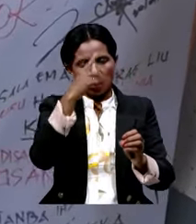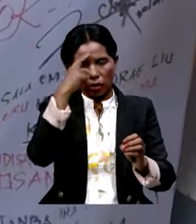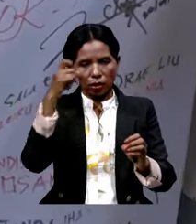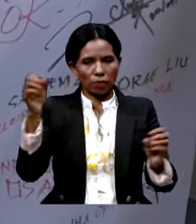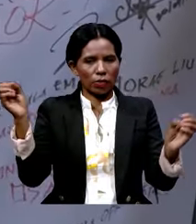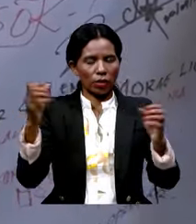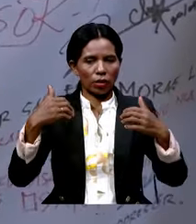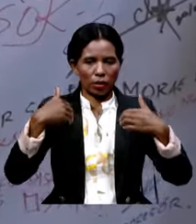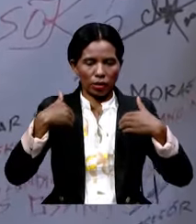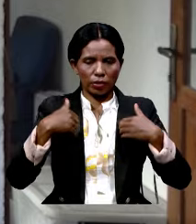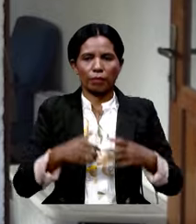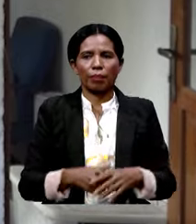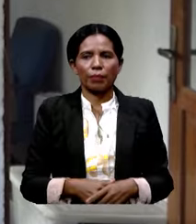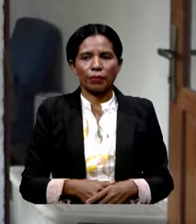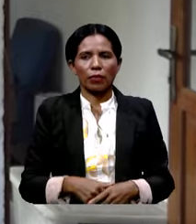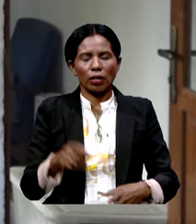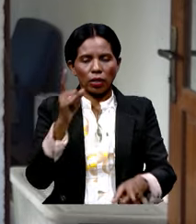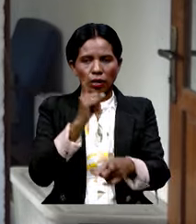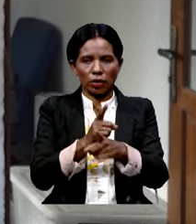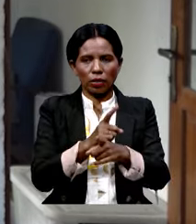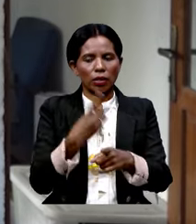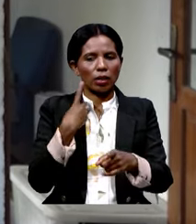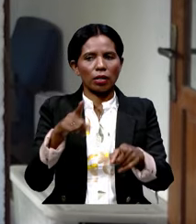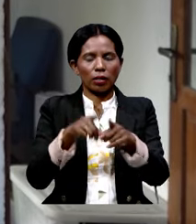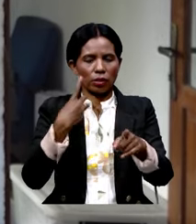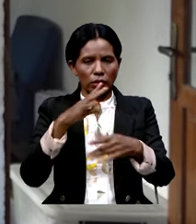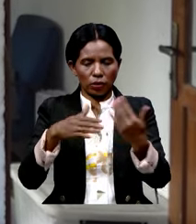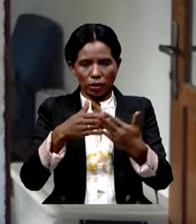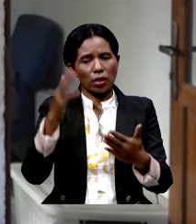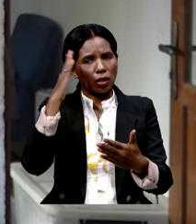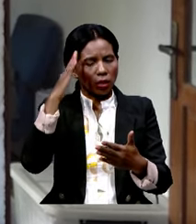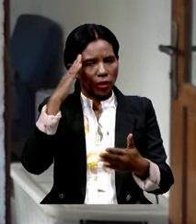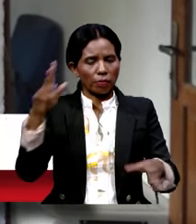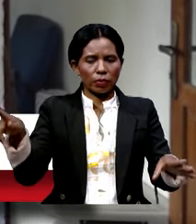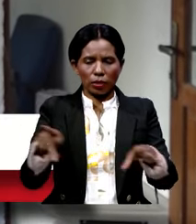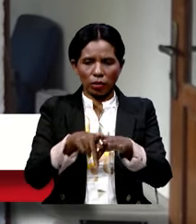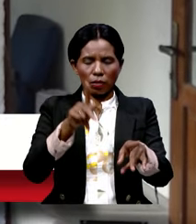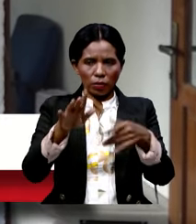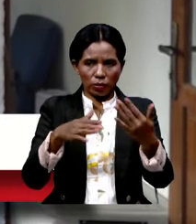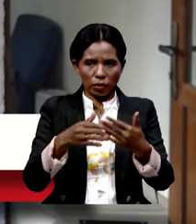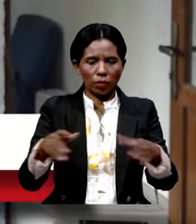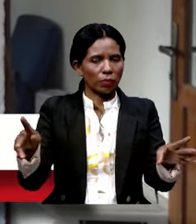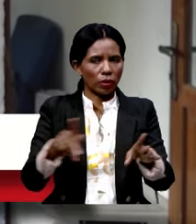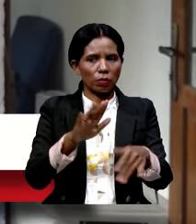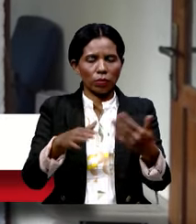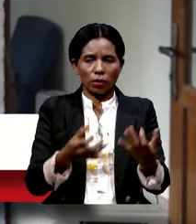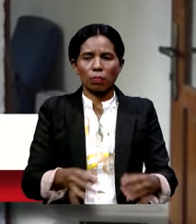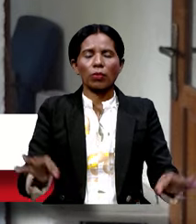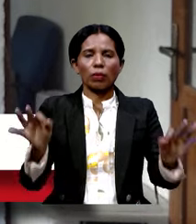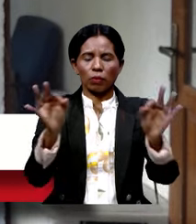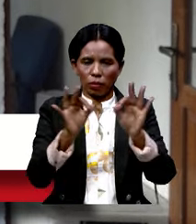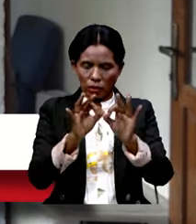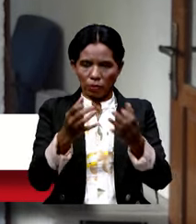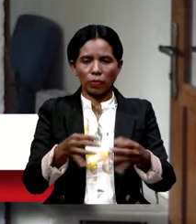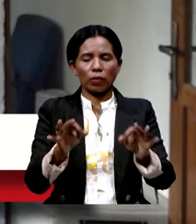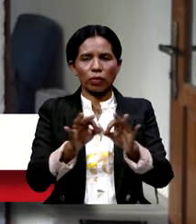sosialisasi. Claro, kata kanesan itah tete kata partisipasaun komunidade, partisipasaun emah ototu nene importante. Leliu,